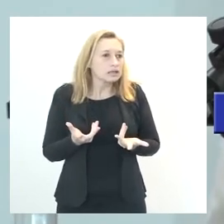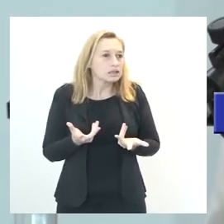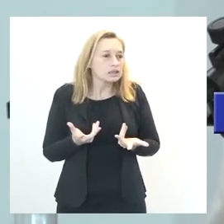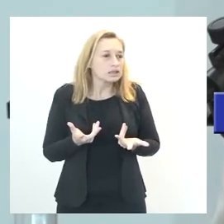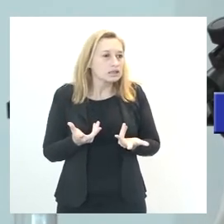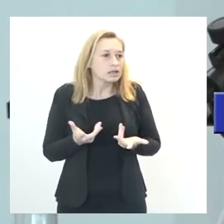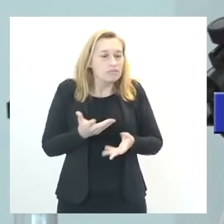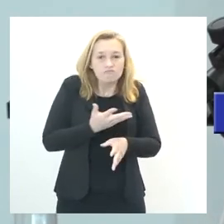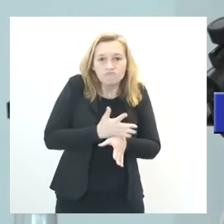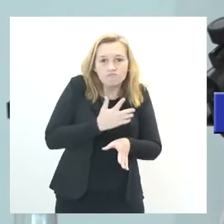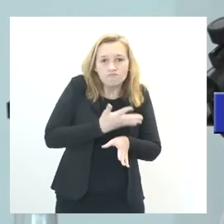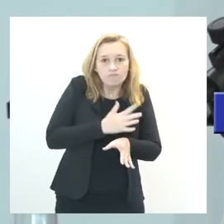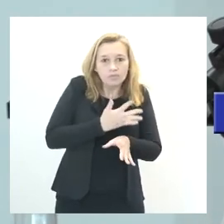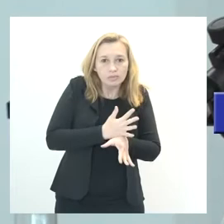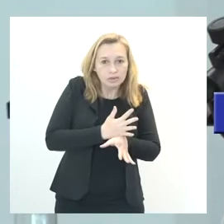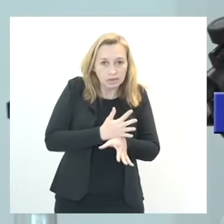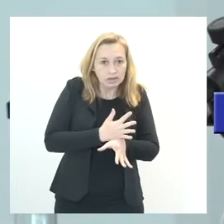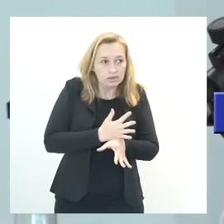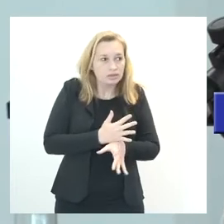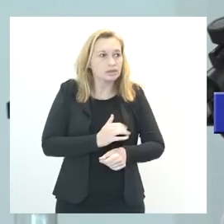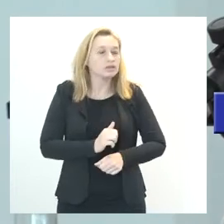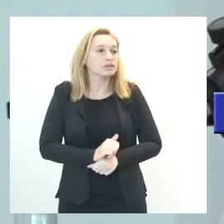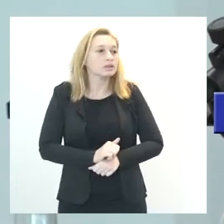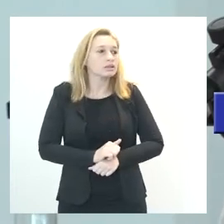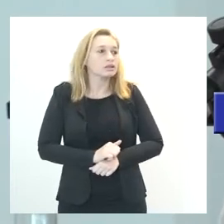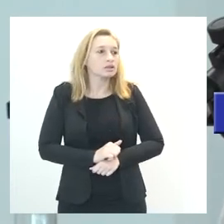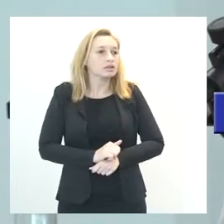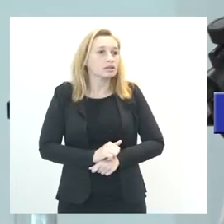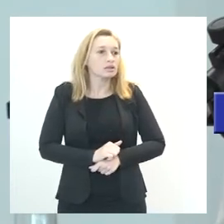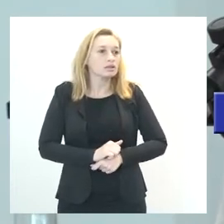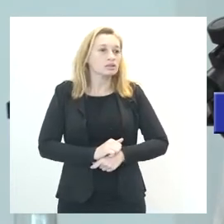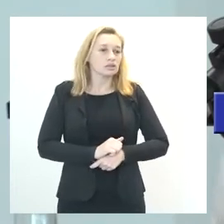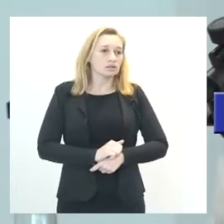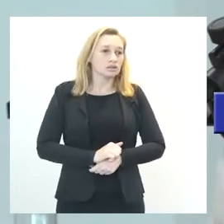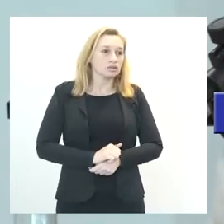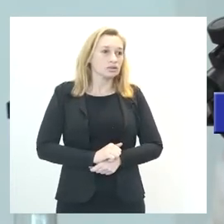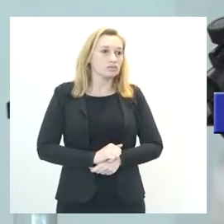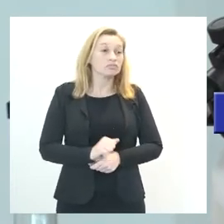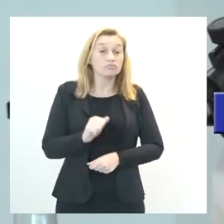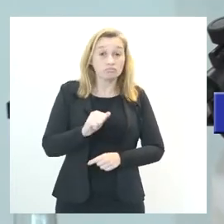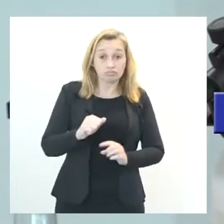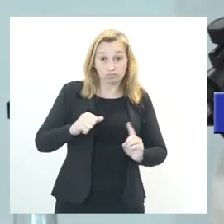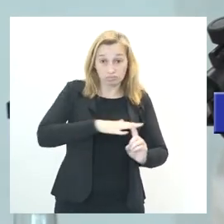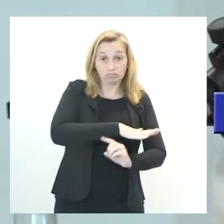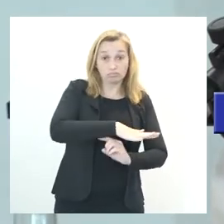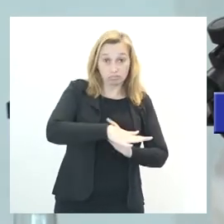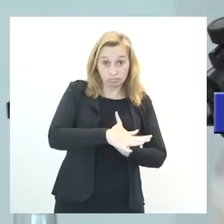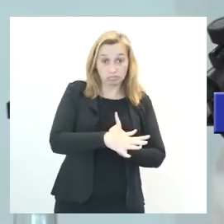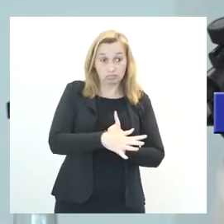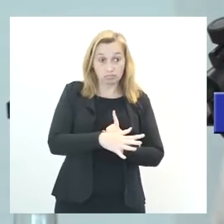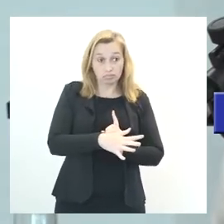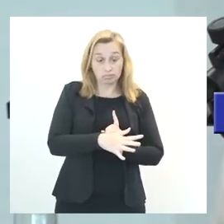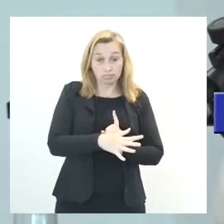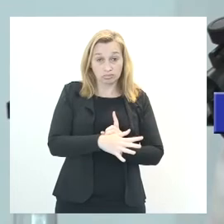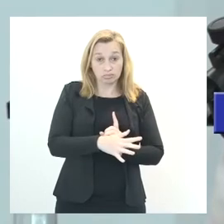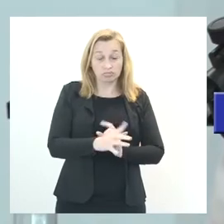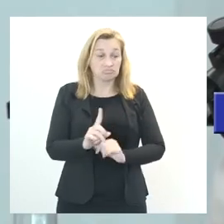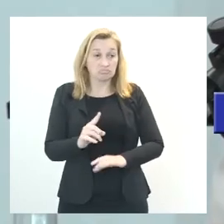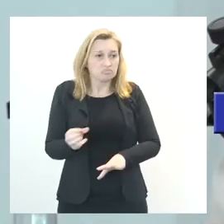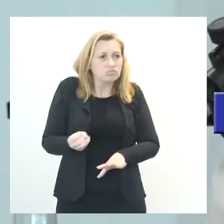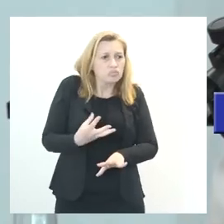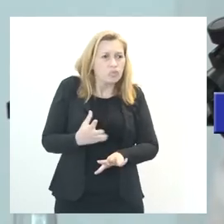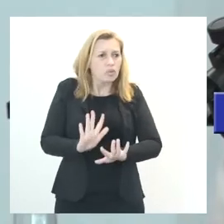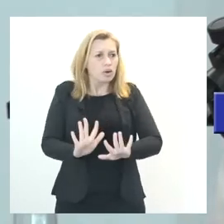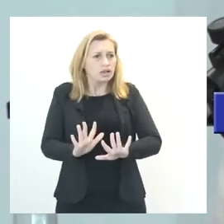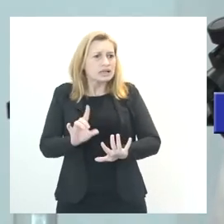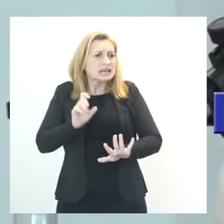prática de se levar a cabo o fim do estádio bem social que não é nada novo esse